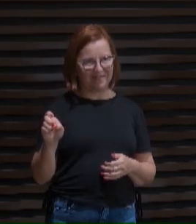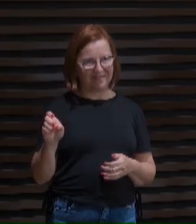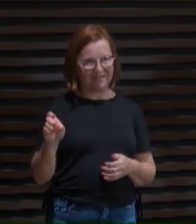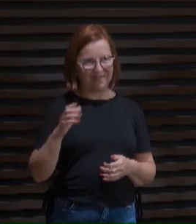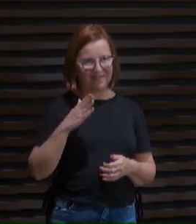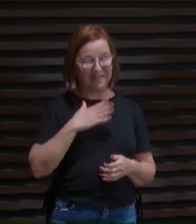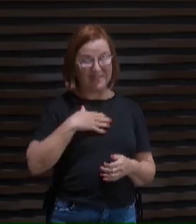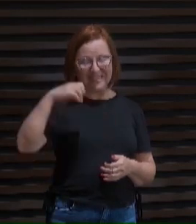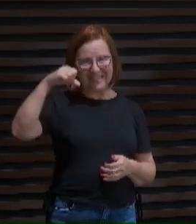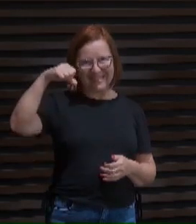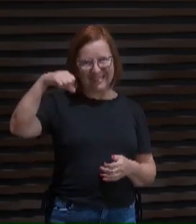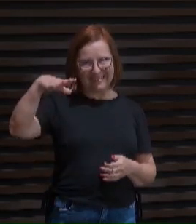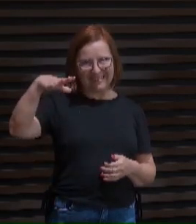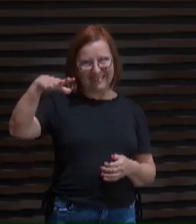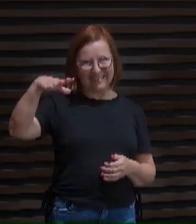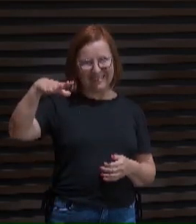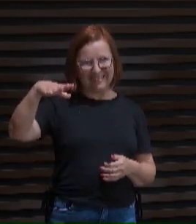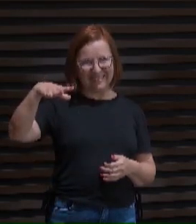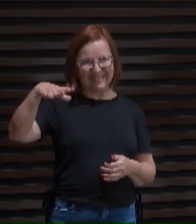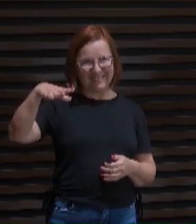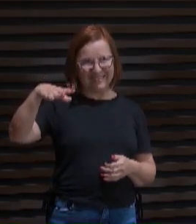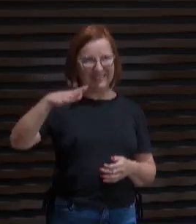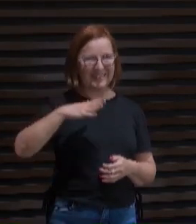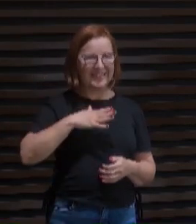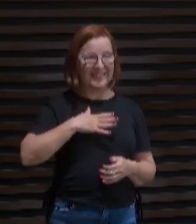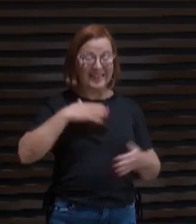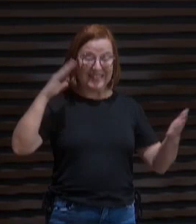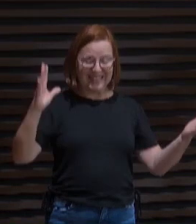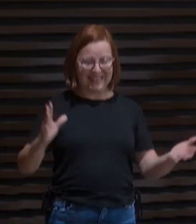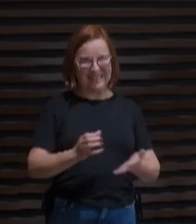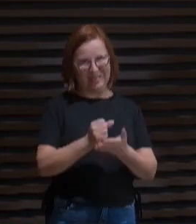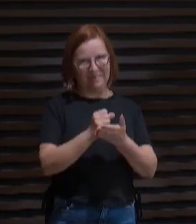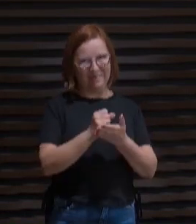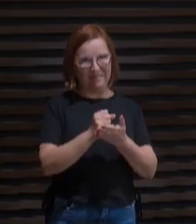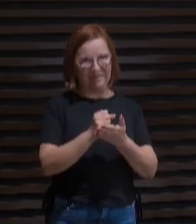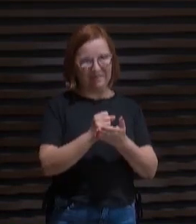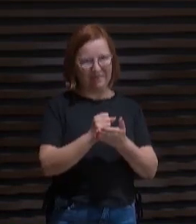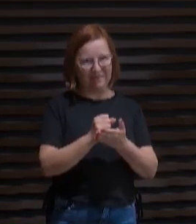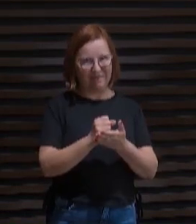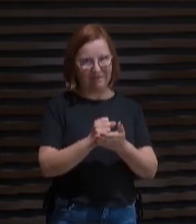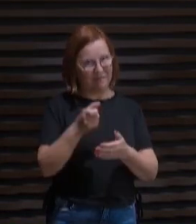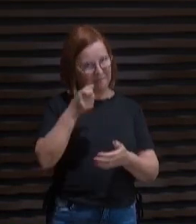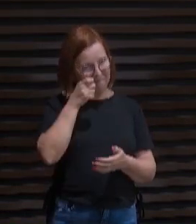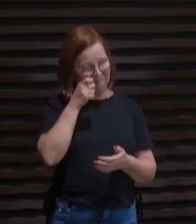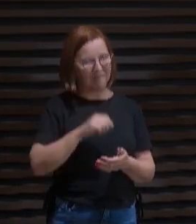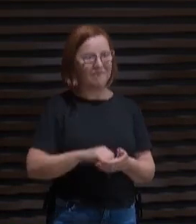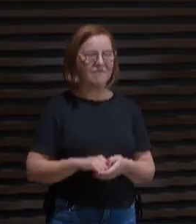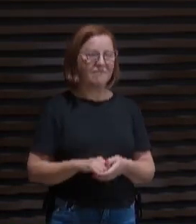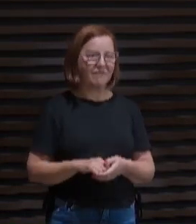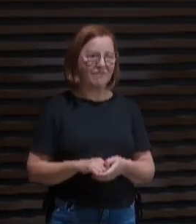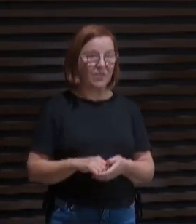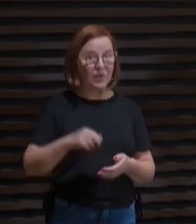minha luz e a minha salvação. Presta atenção.